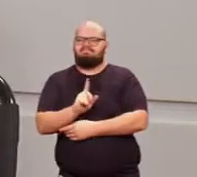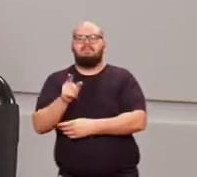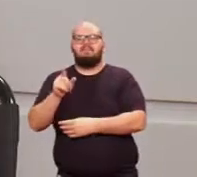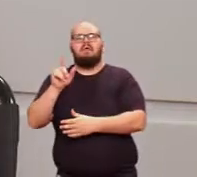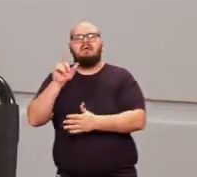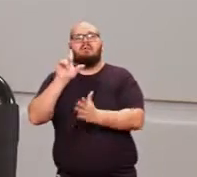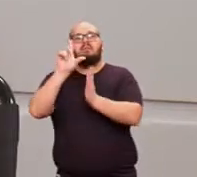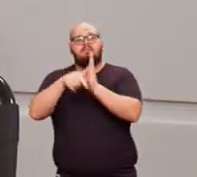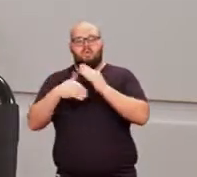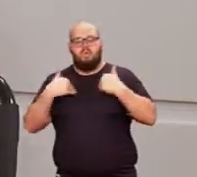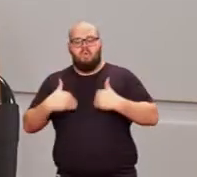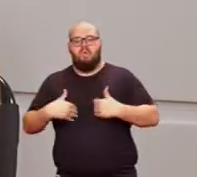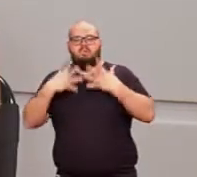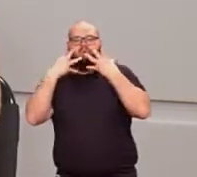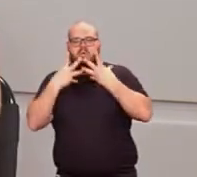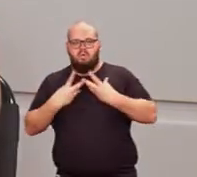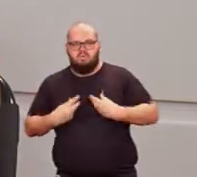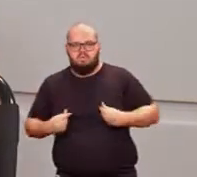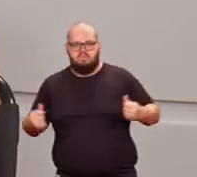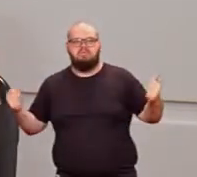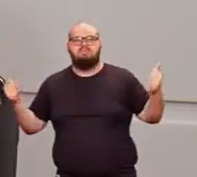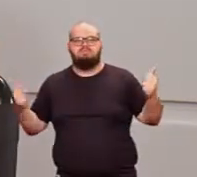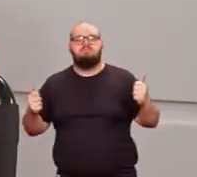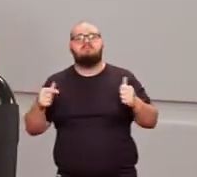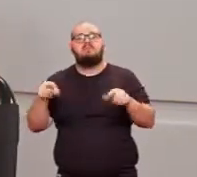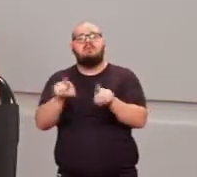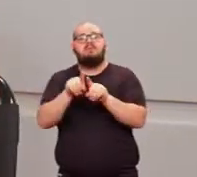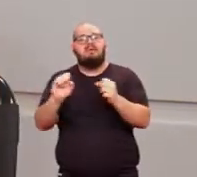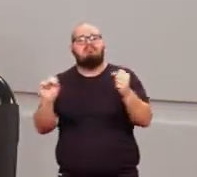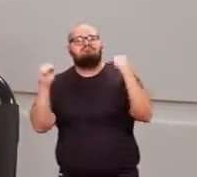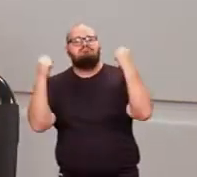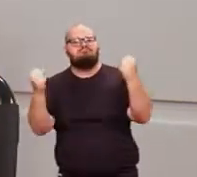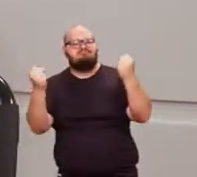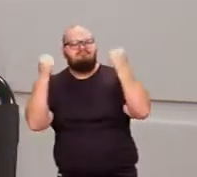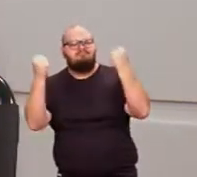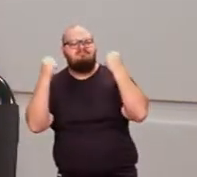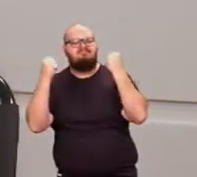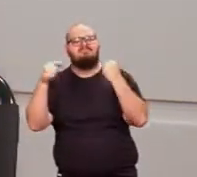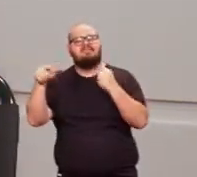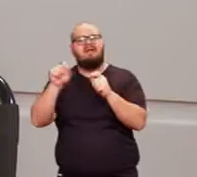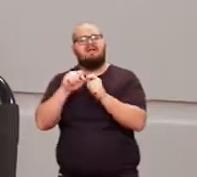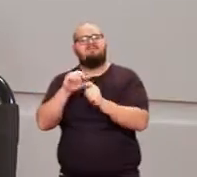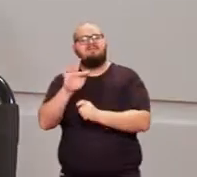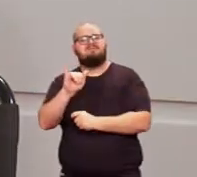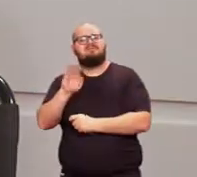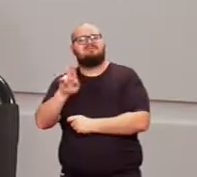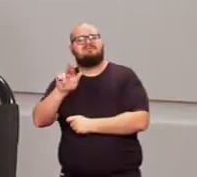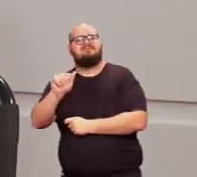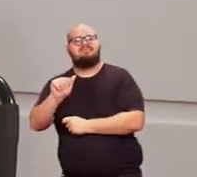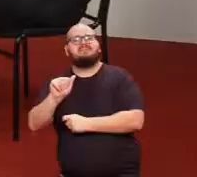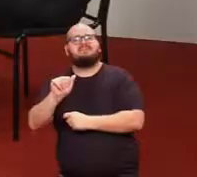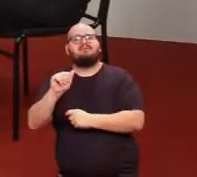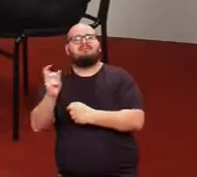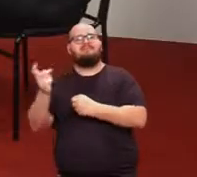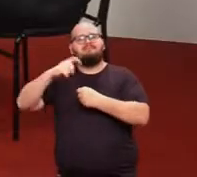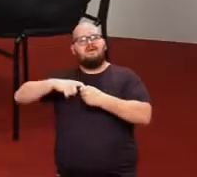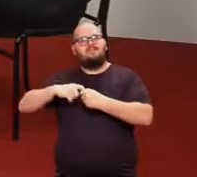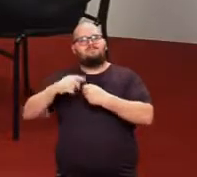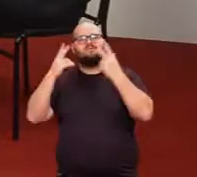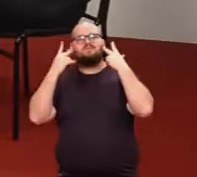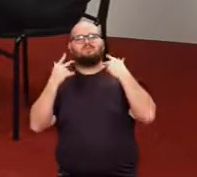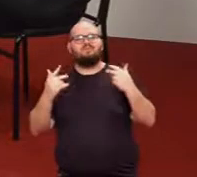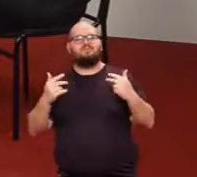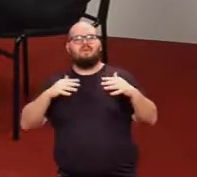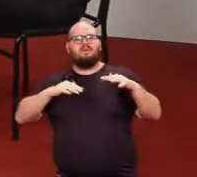é permanente, ela é reabsorvida pelo organismo e lentamente, com atividade muscular, essas fibras elas vão